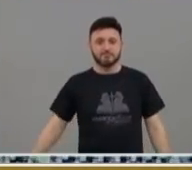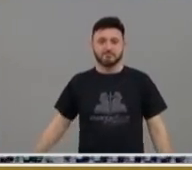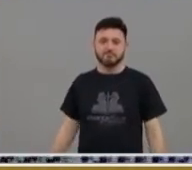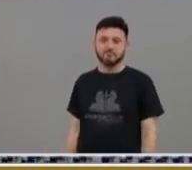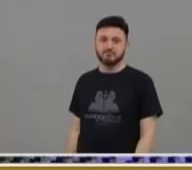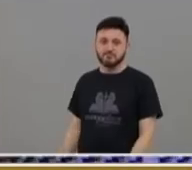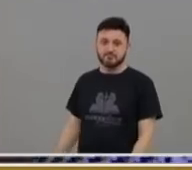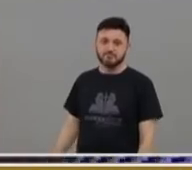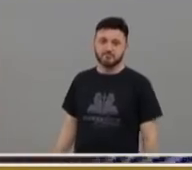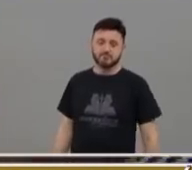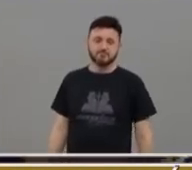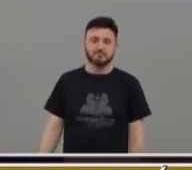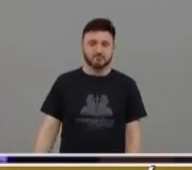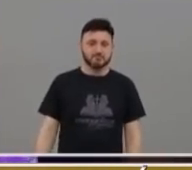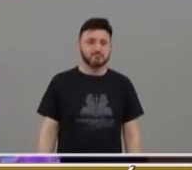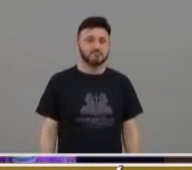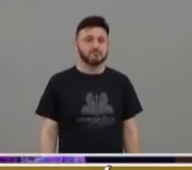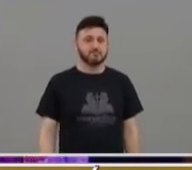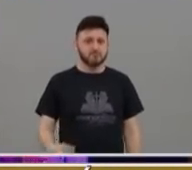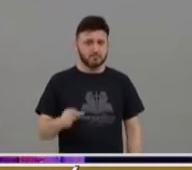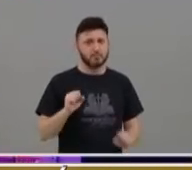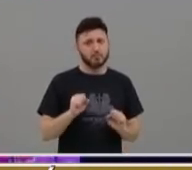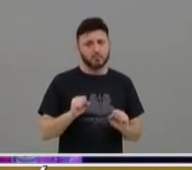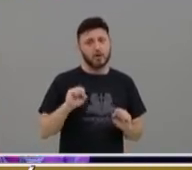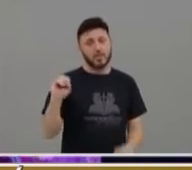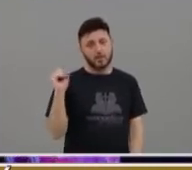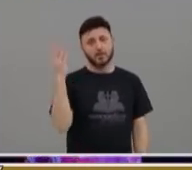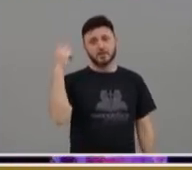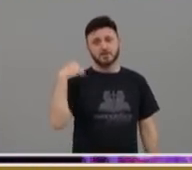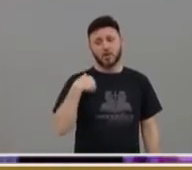renovam. Posso até cair ou